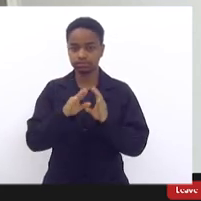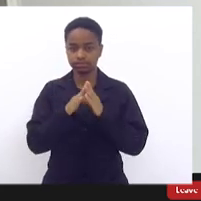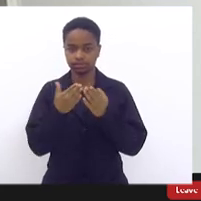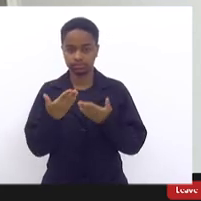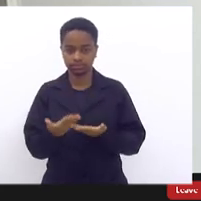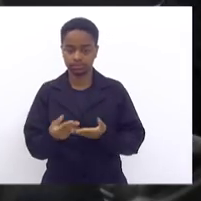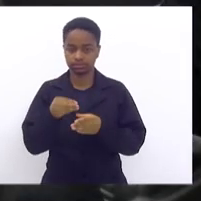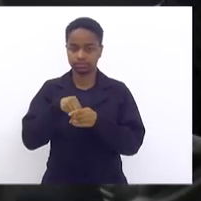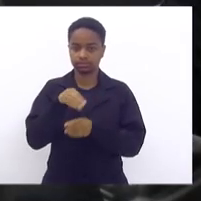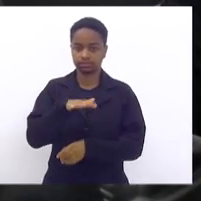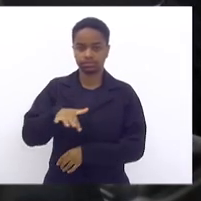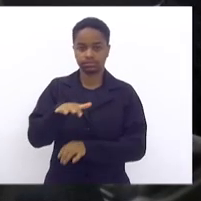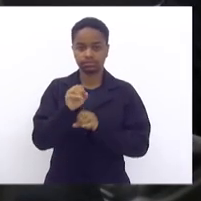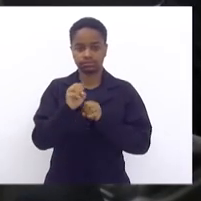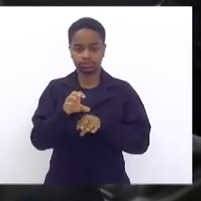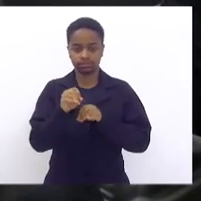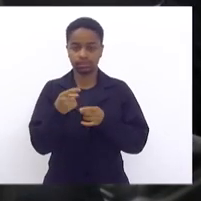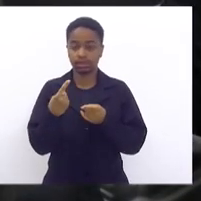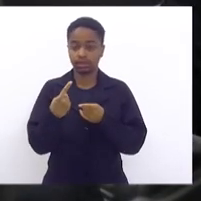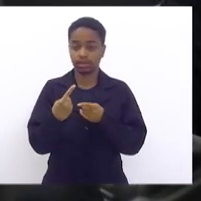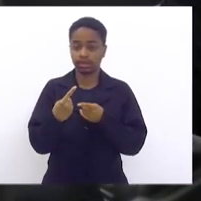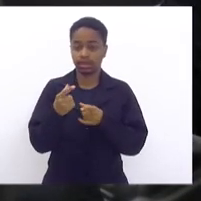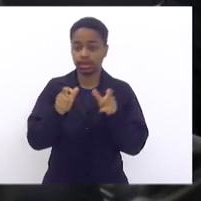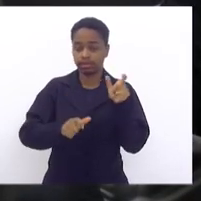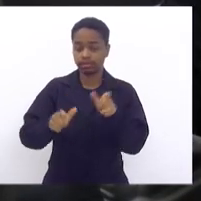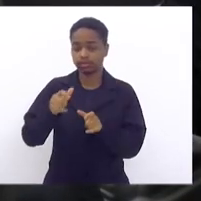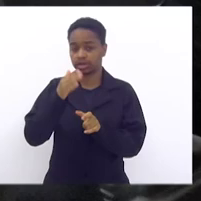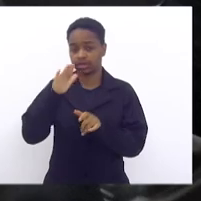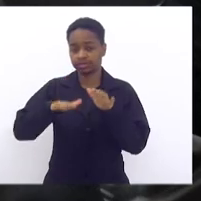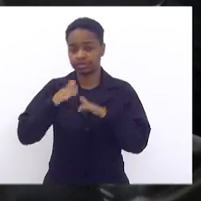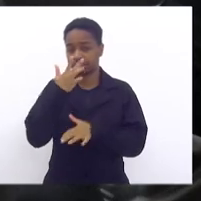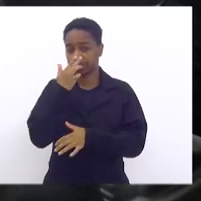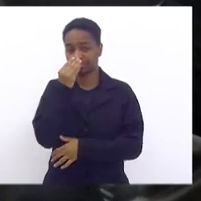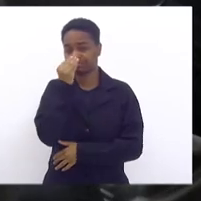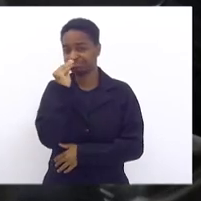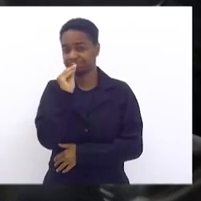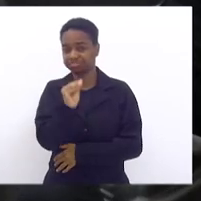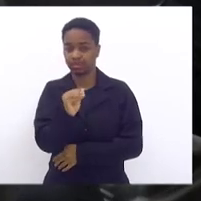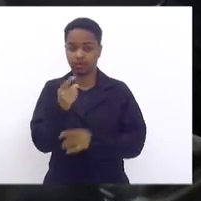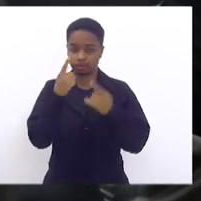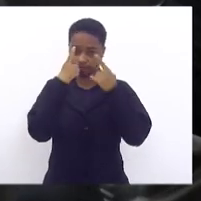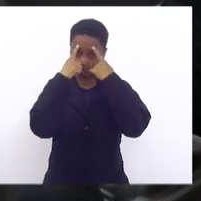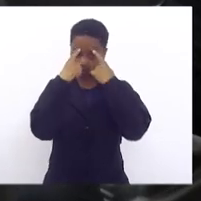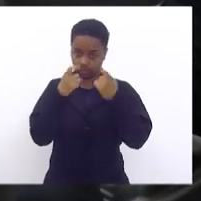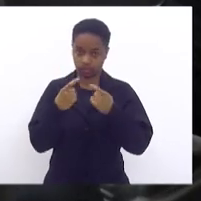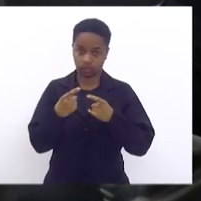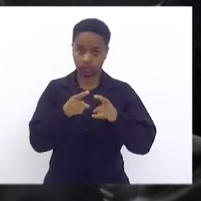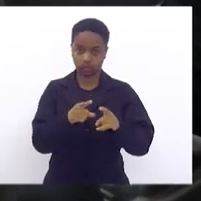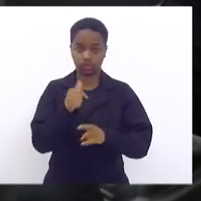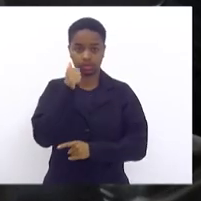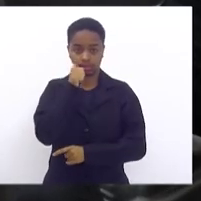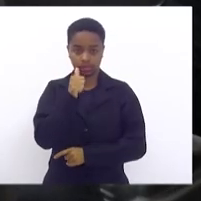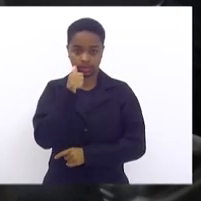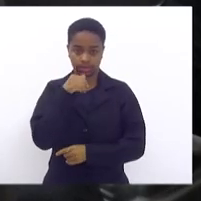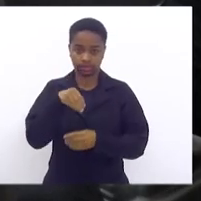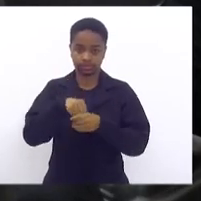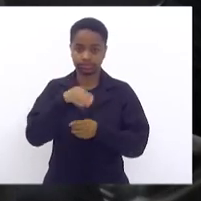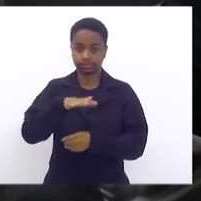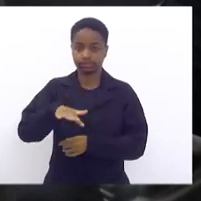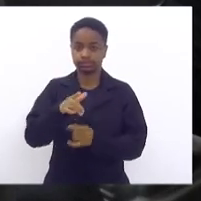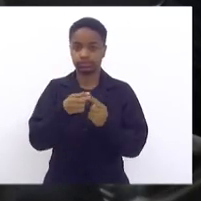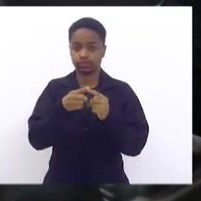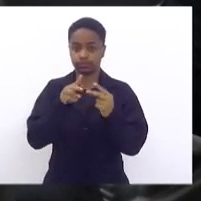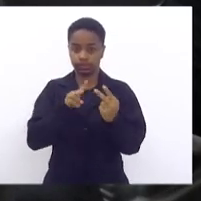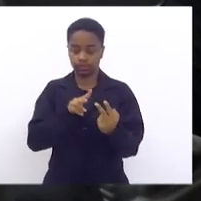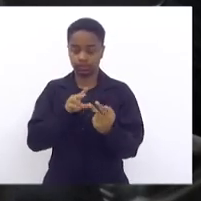campo da educação, as pessoas não davam valor a esse tipo de violência contra a mulher praticado no âmbito virtual.